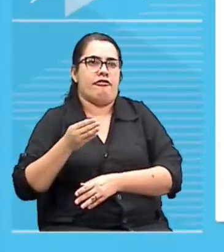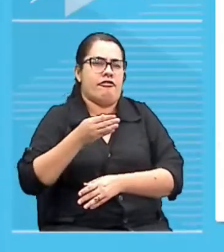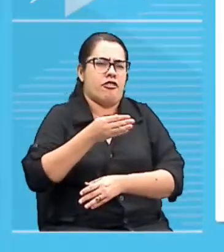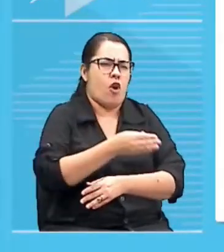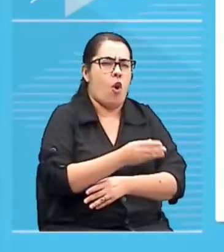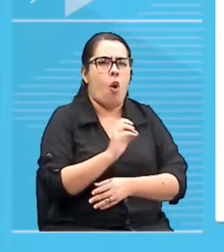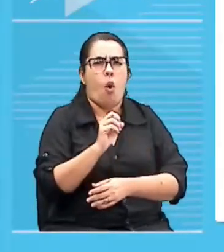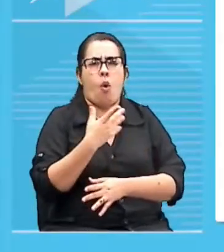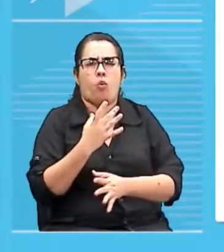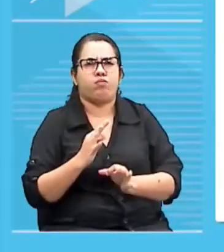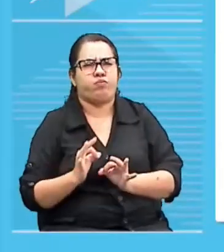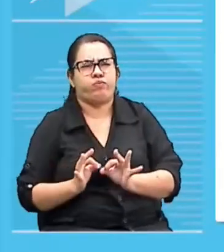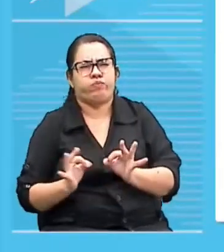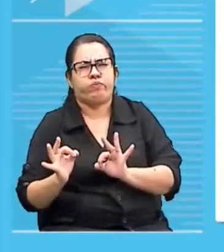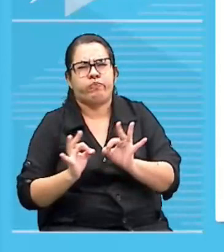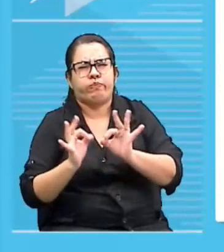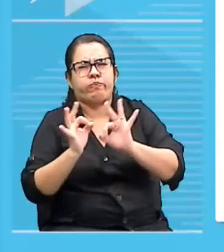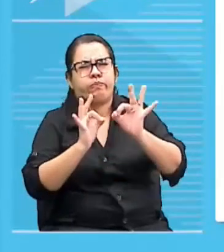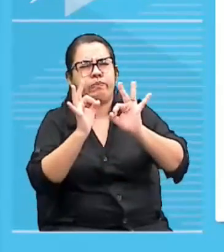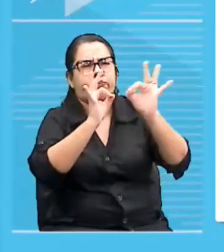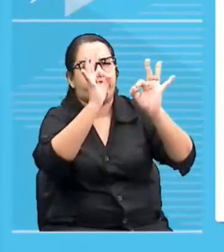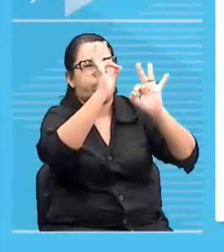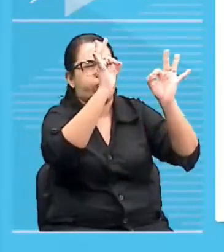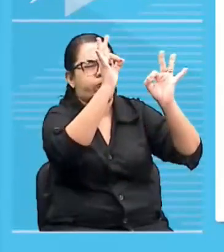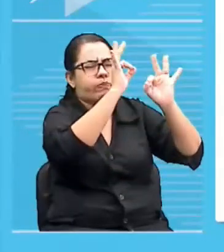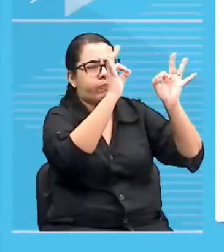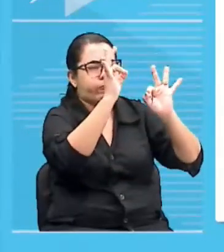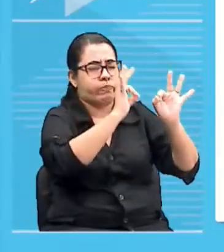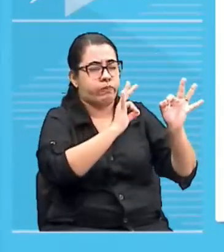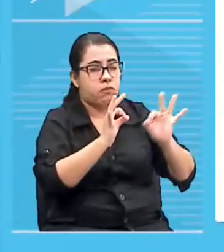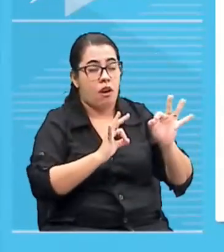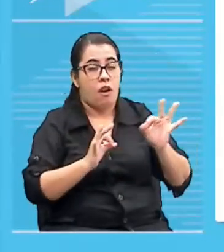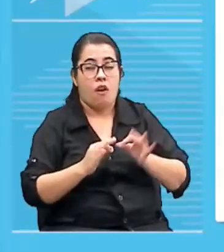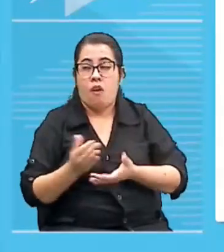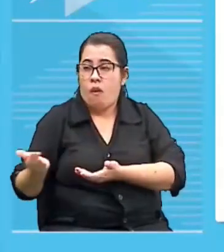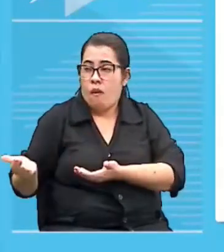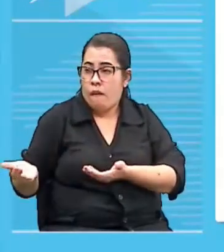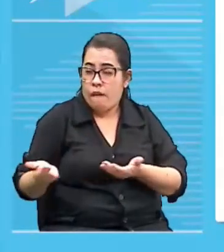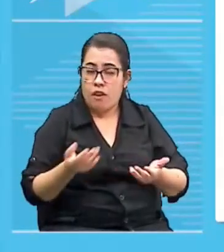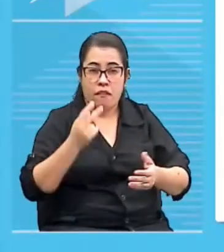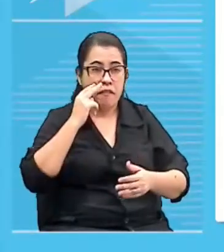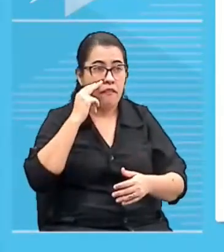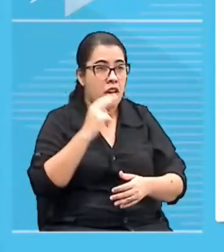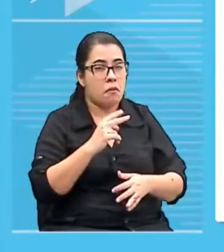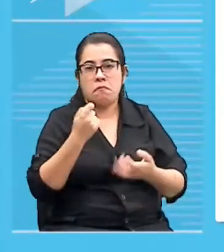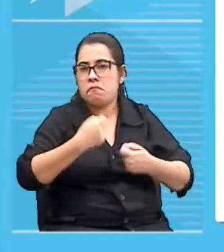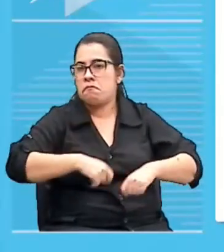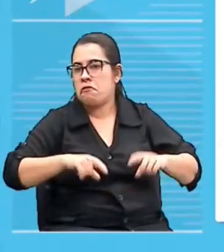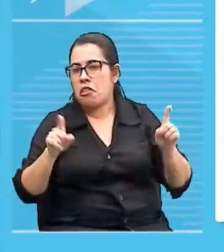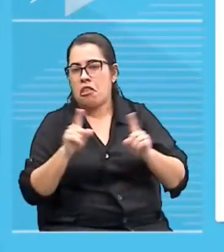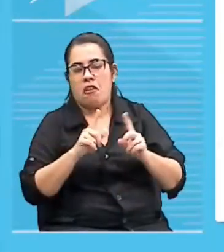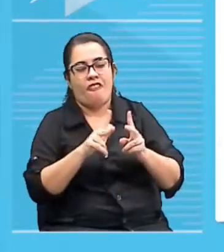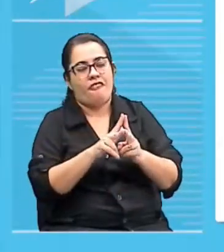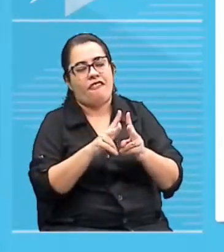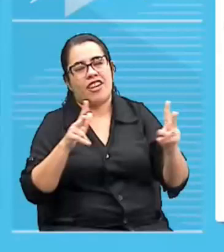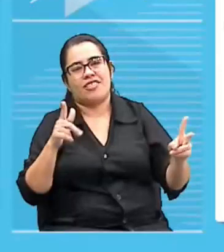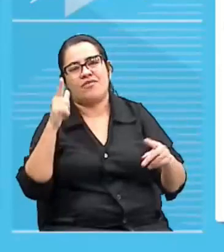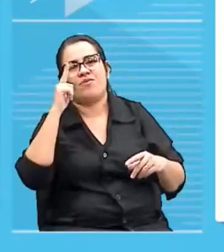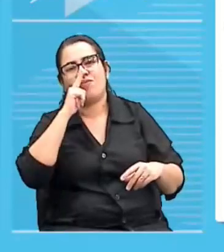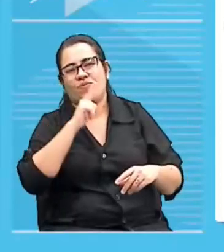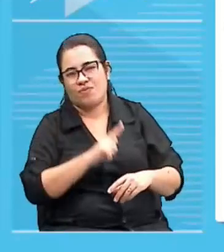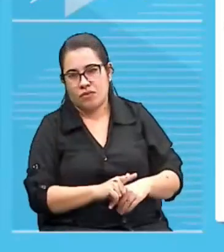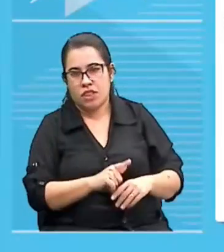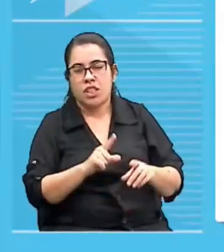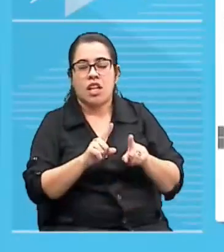fazendo toda a parte de arquitetura de um espaço físico, você faz ele de forma virtual, certo? E aí,